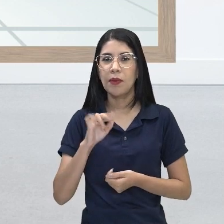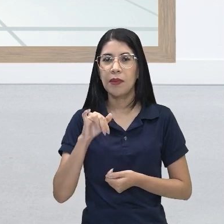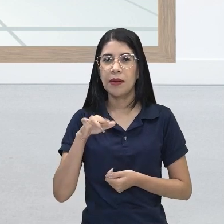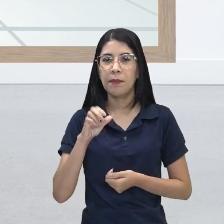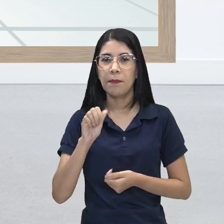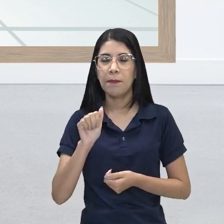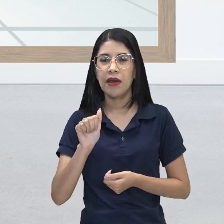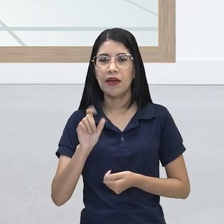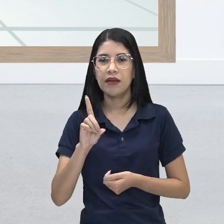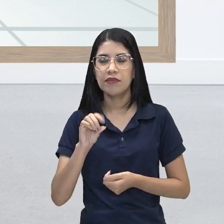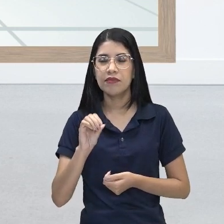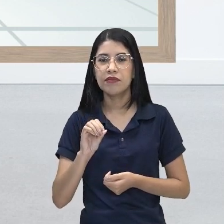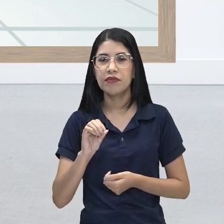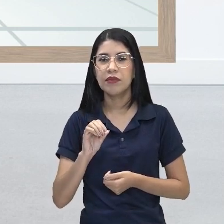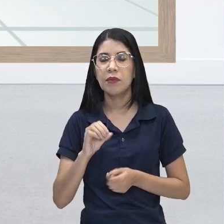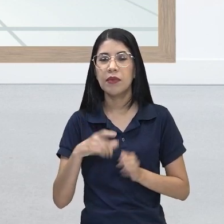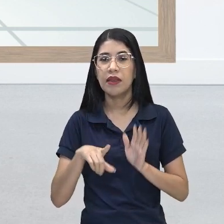lei.